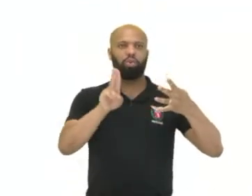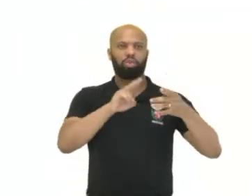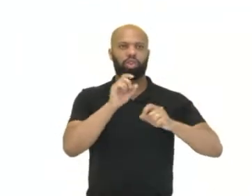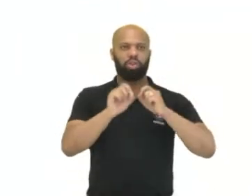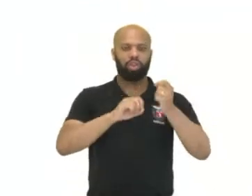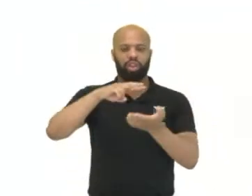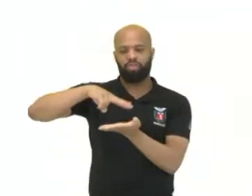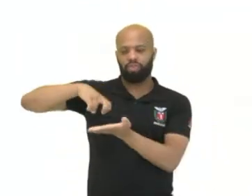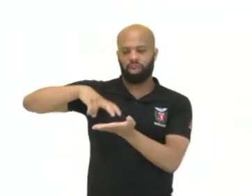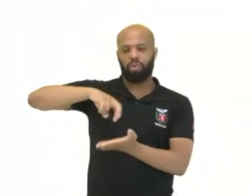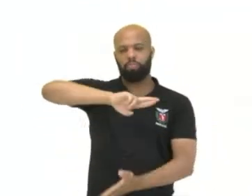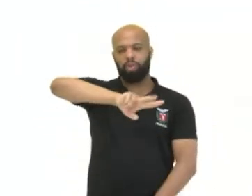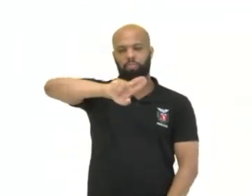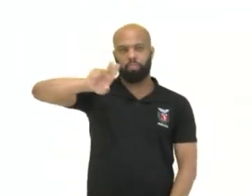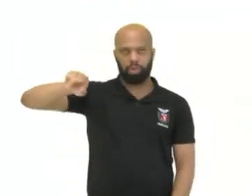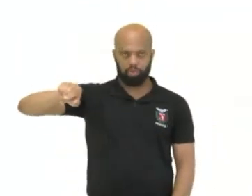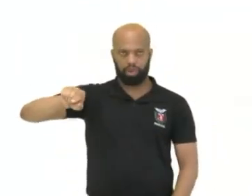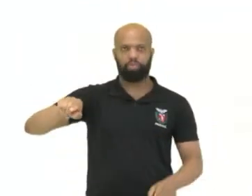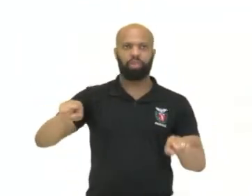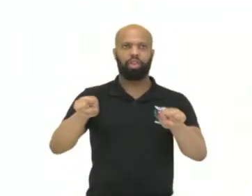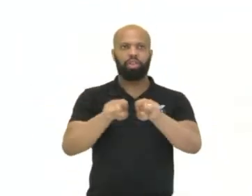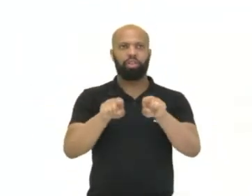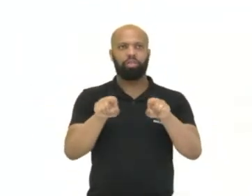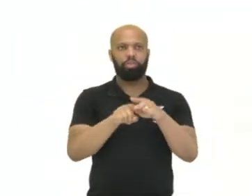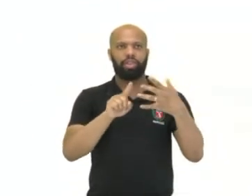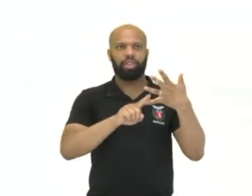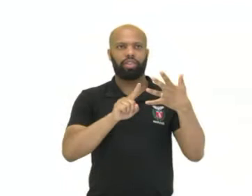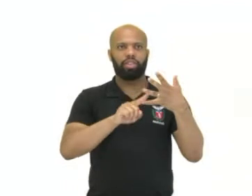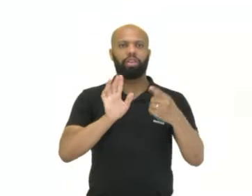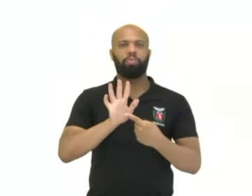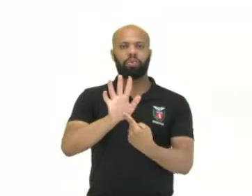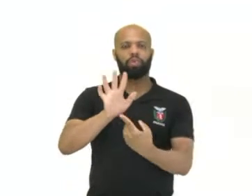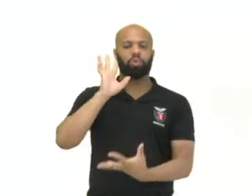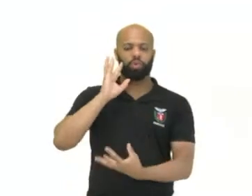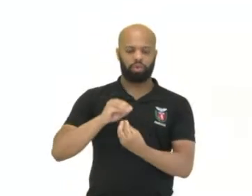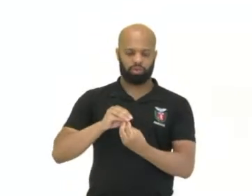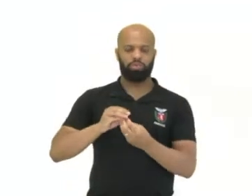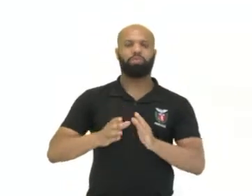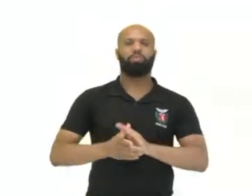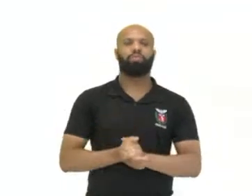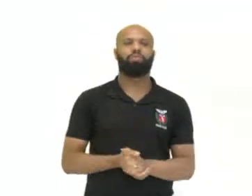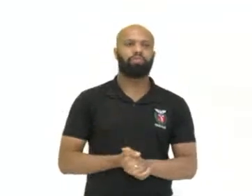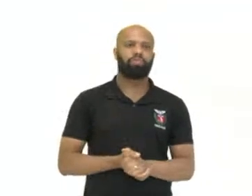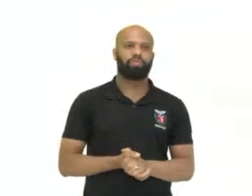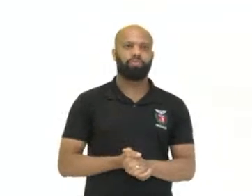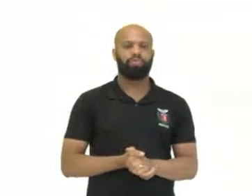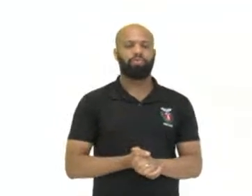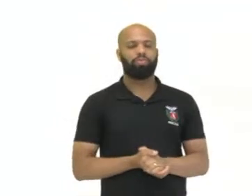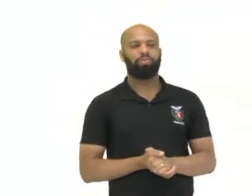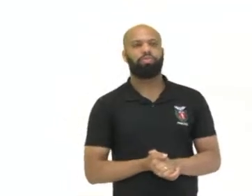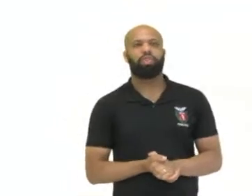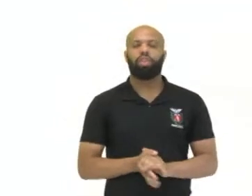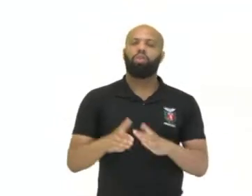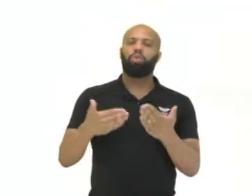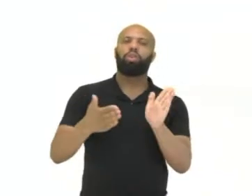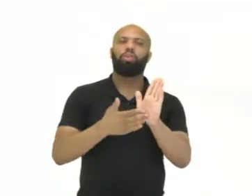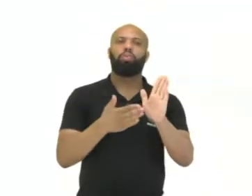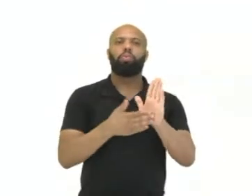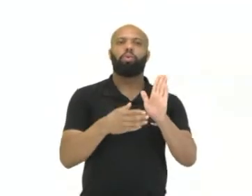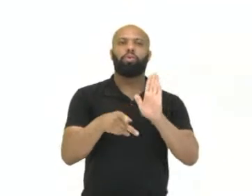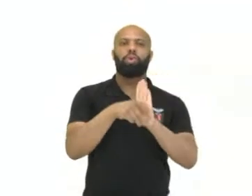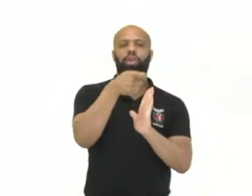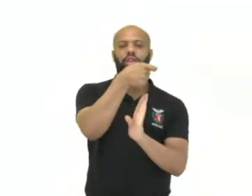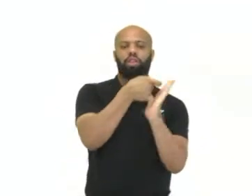repertório diverso e conectivos. E 5, apresentar uma conclusão. A proposta de